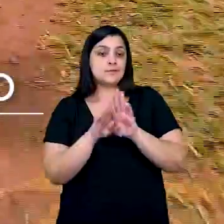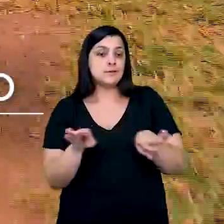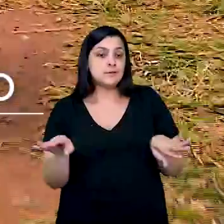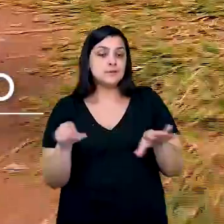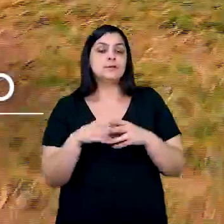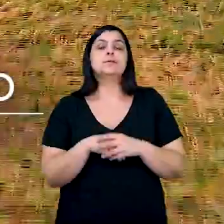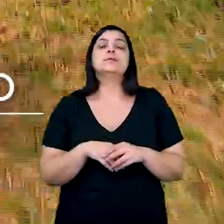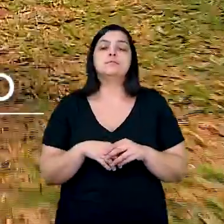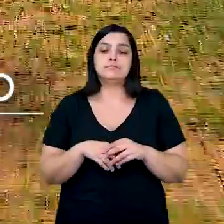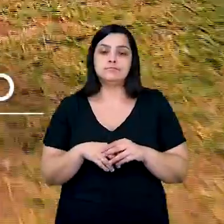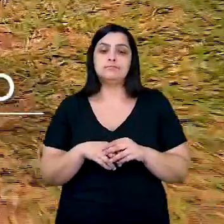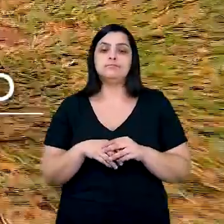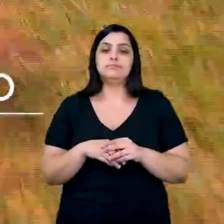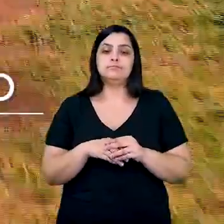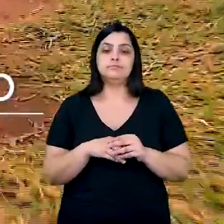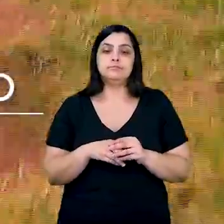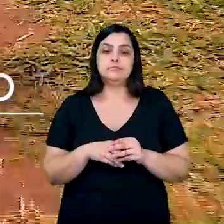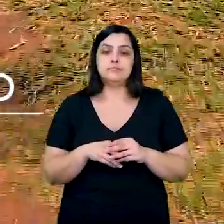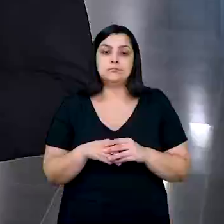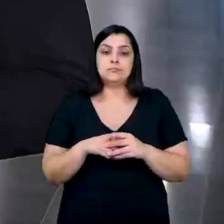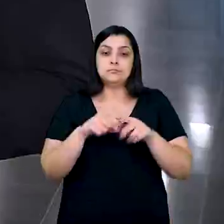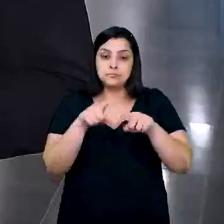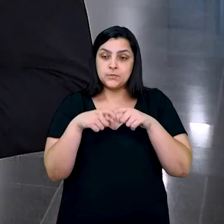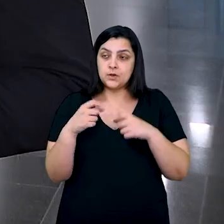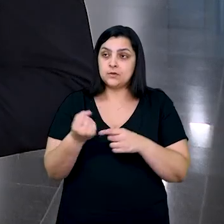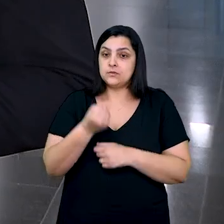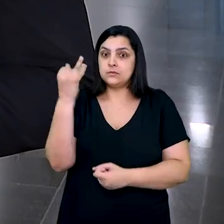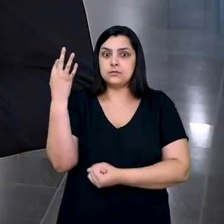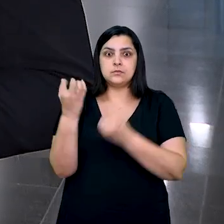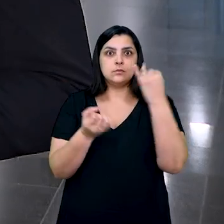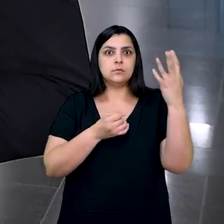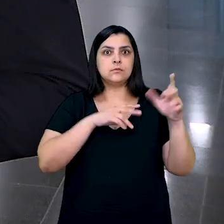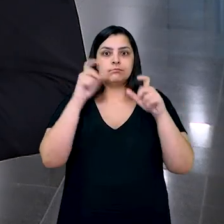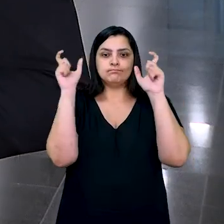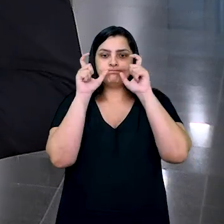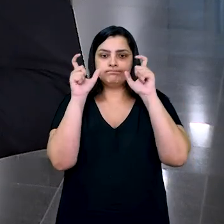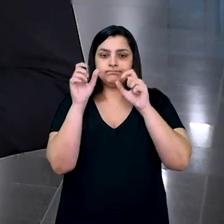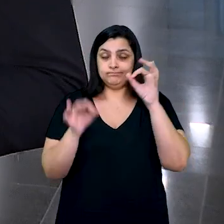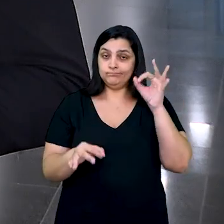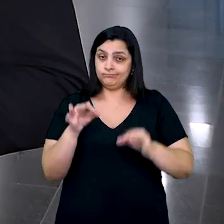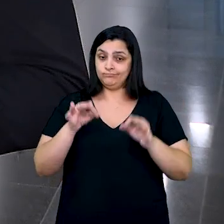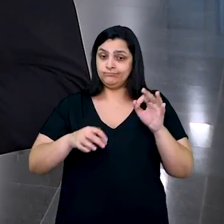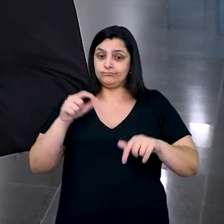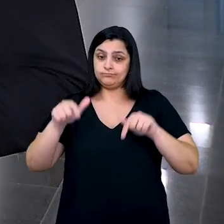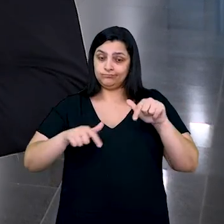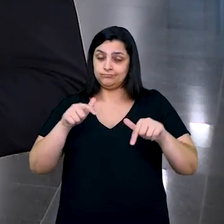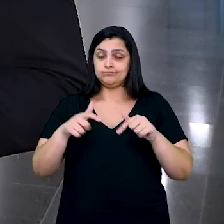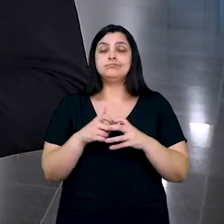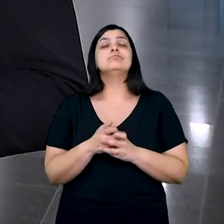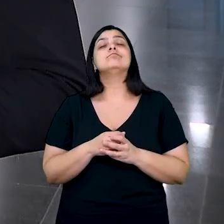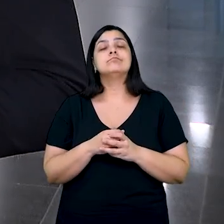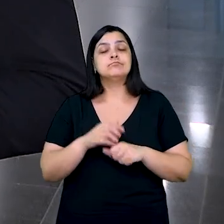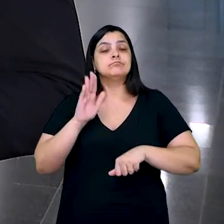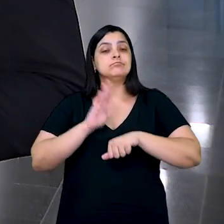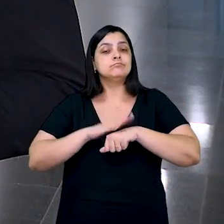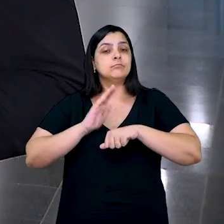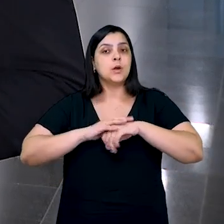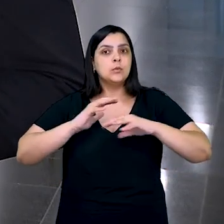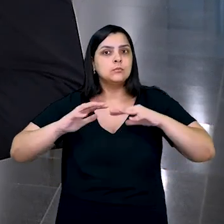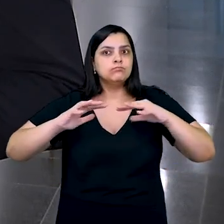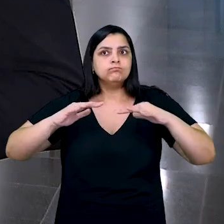2.564 crianças dessa situação de exploração. Diante dos números alarmantes, a Justiça do Trabalho